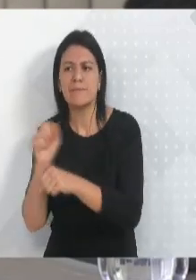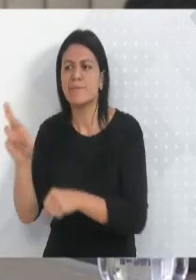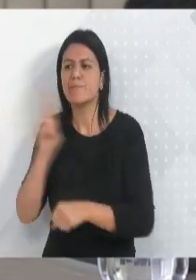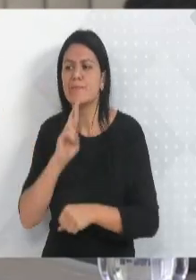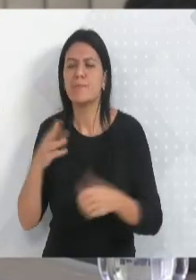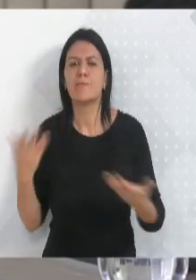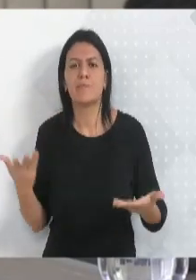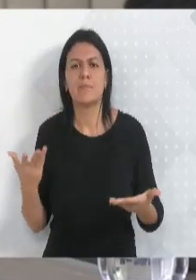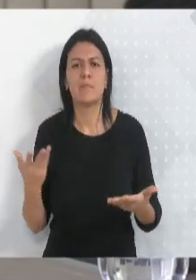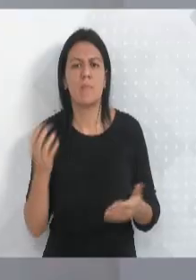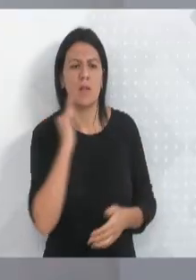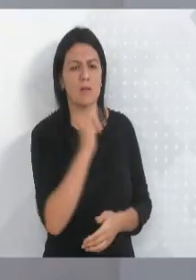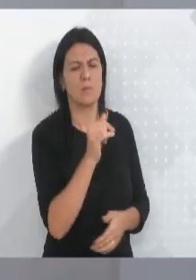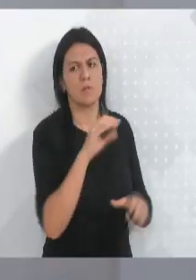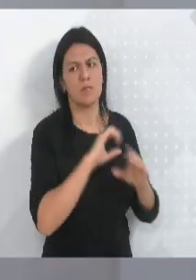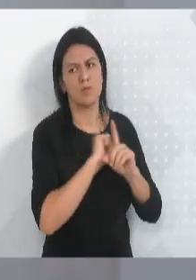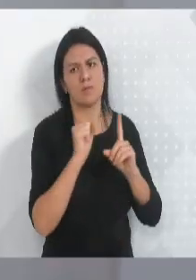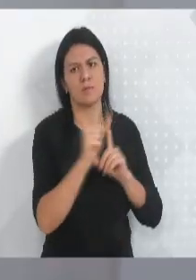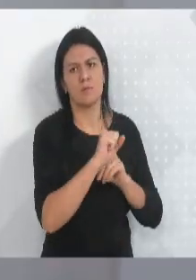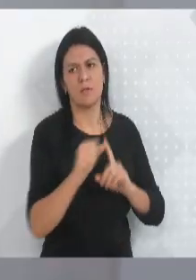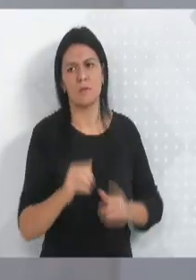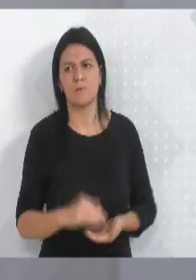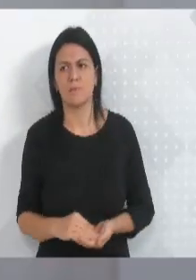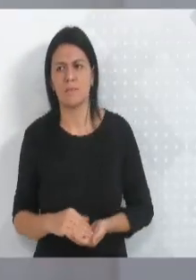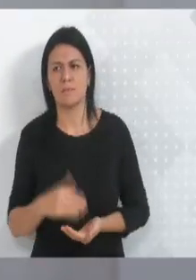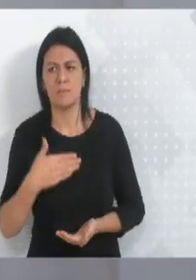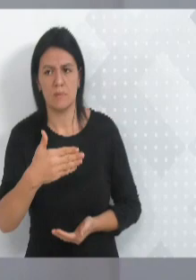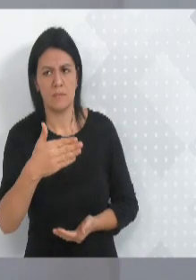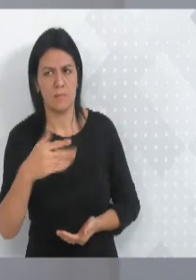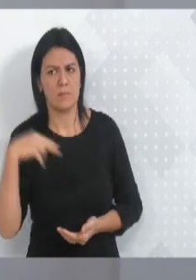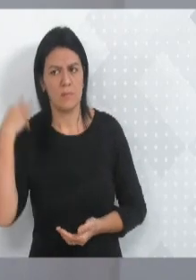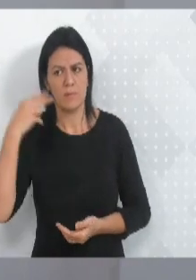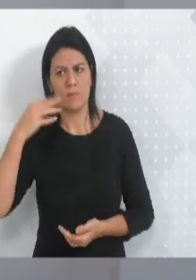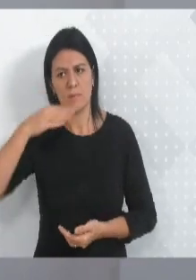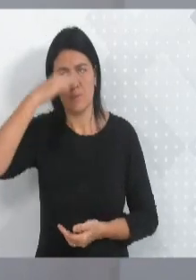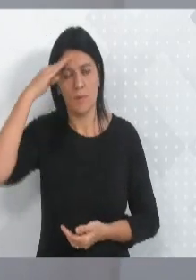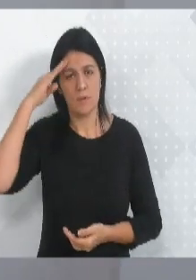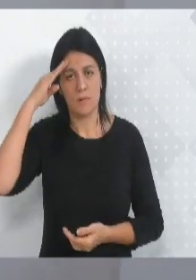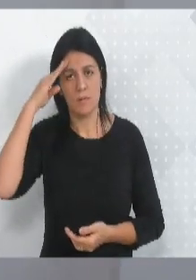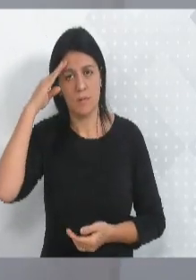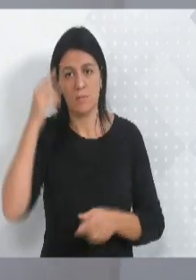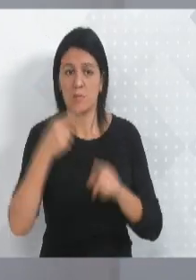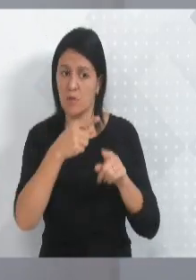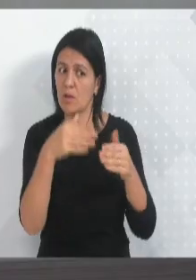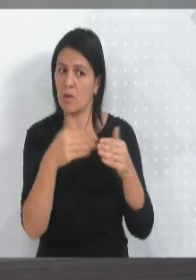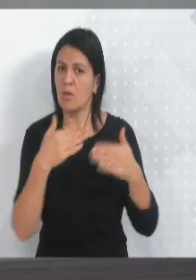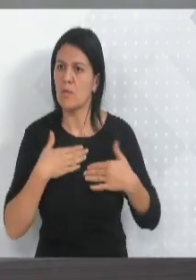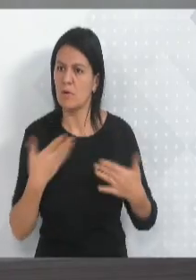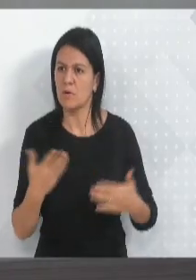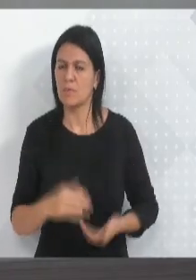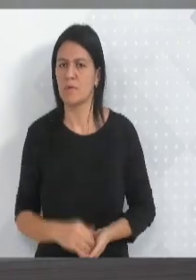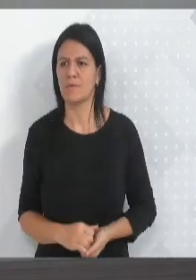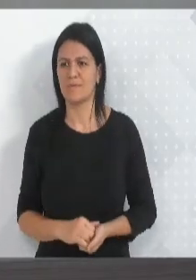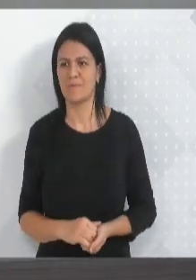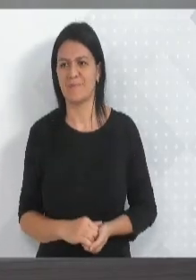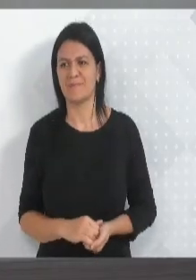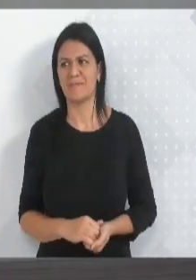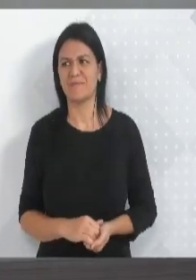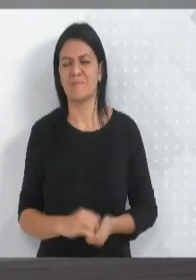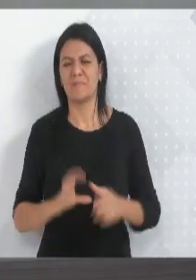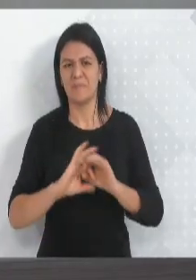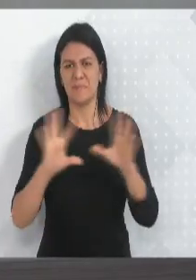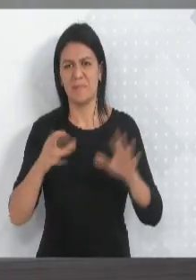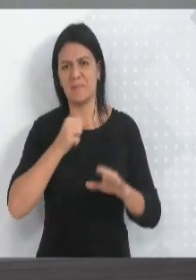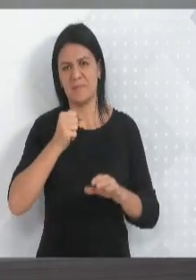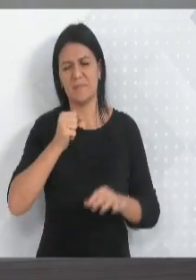para devolver para a sociedade. Obrigado. Concedo uma parte, será uma honra ouvir o líder do governo, até porque eu tenho certeza que ele concorda comigo. Com autorização do orador, ouça